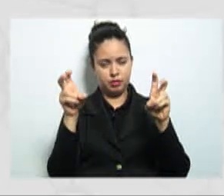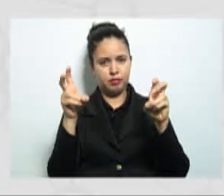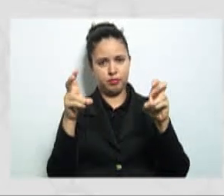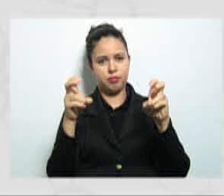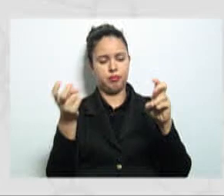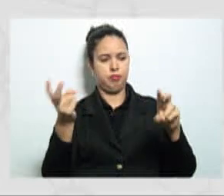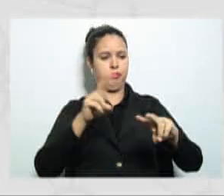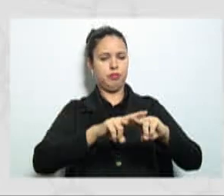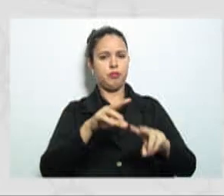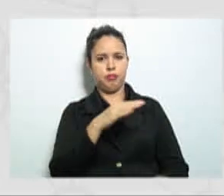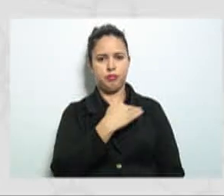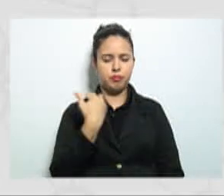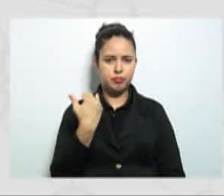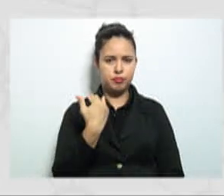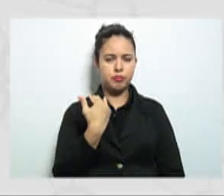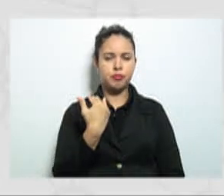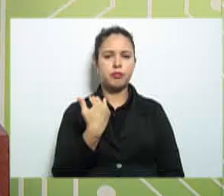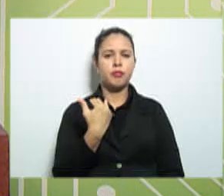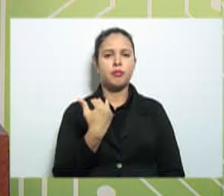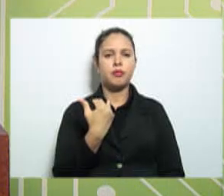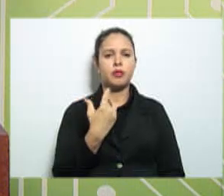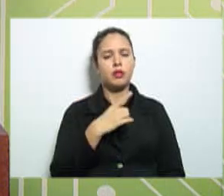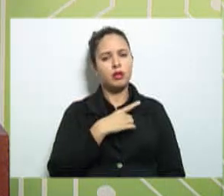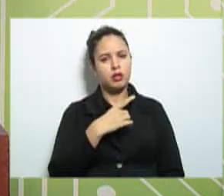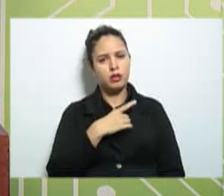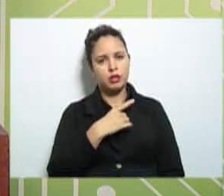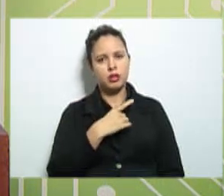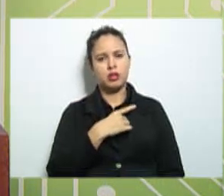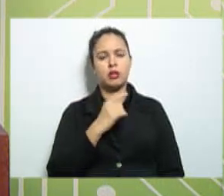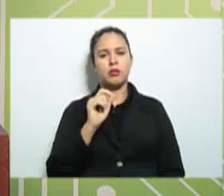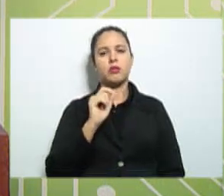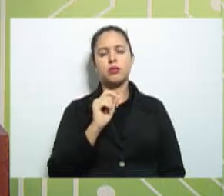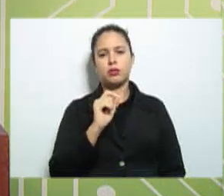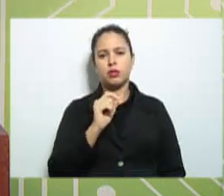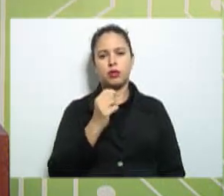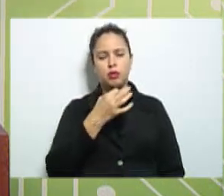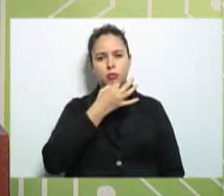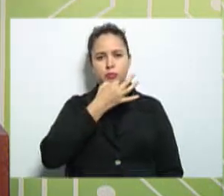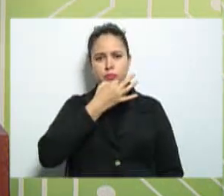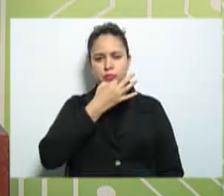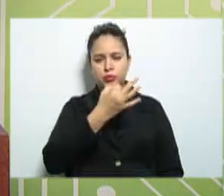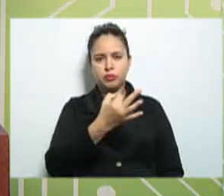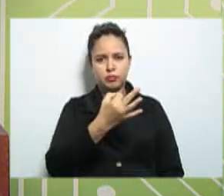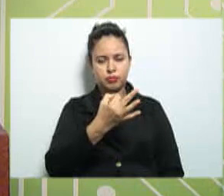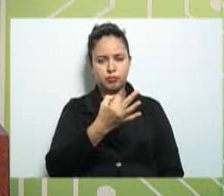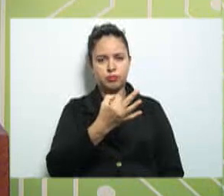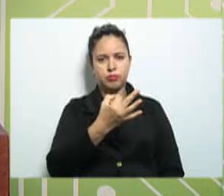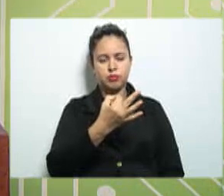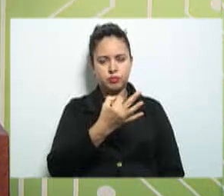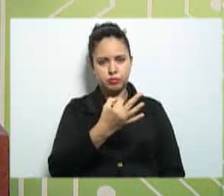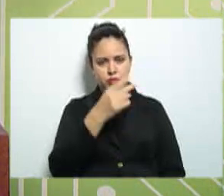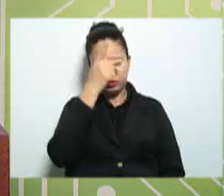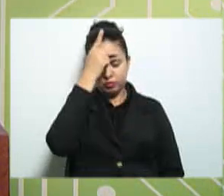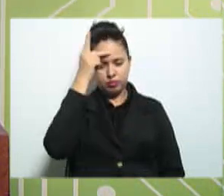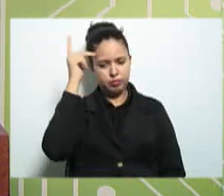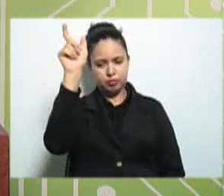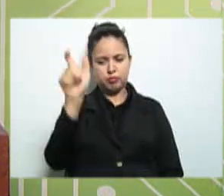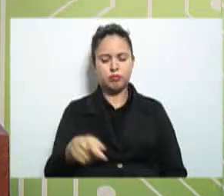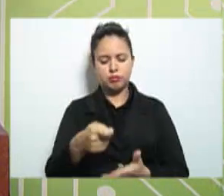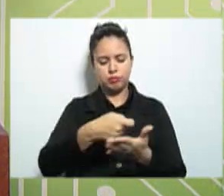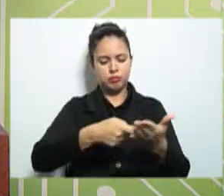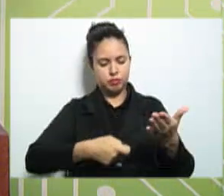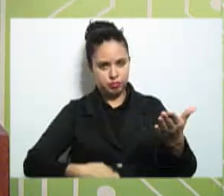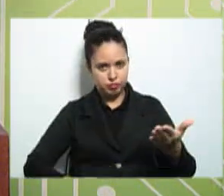vários pontos de vista. O ponto de vista da pessoa que escreveu esse trecho é de que ela não deveria existir. Por quê? Porque quando alguém